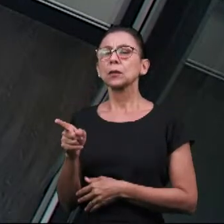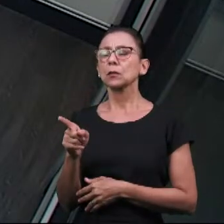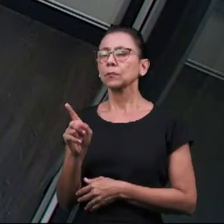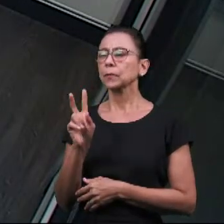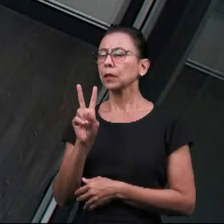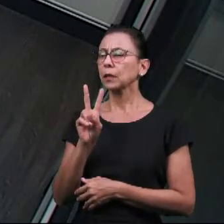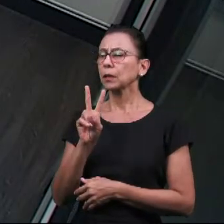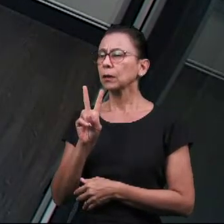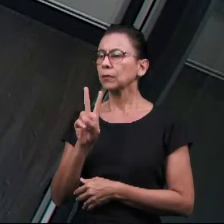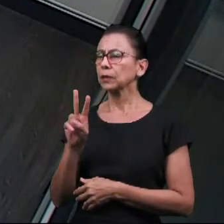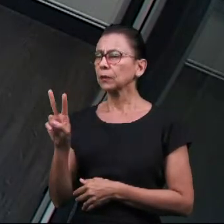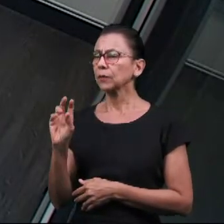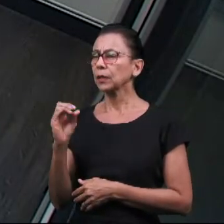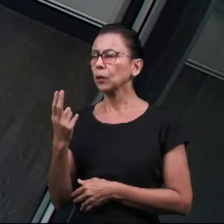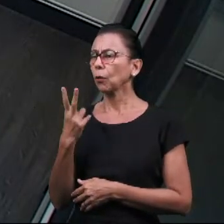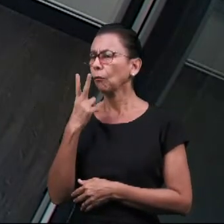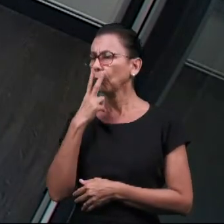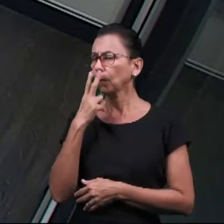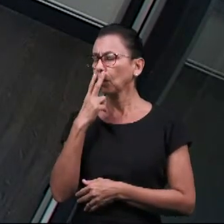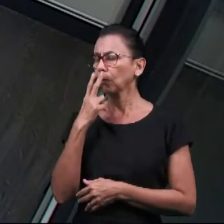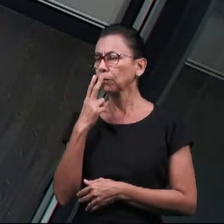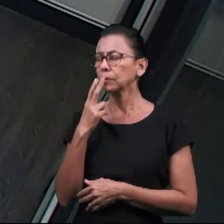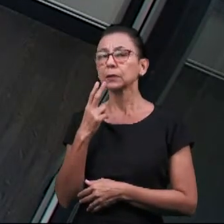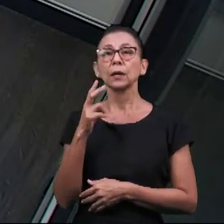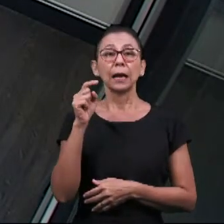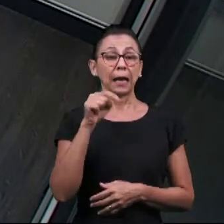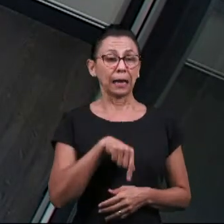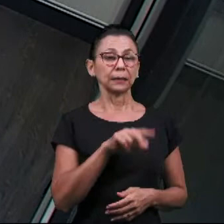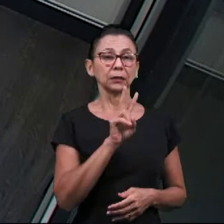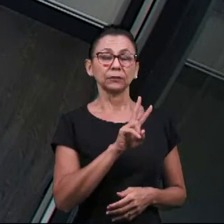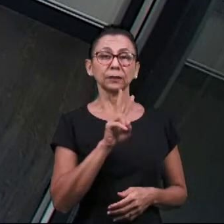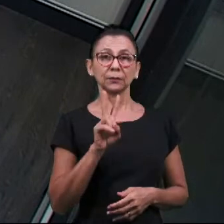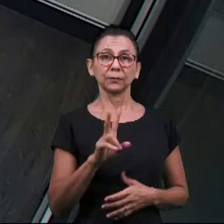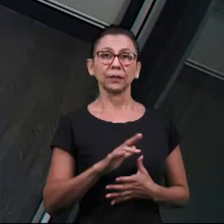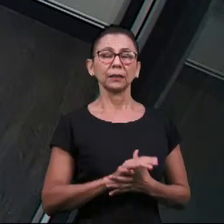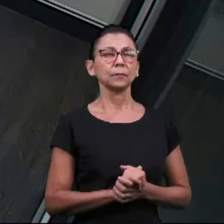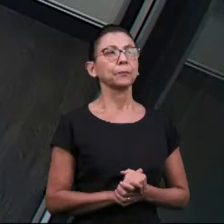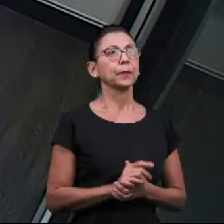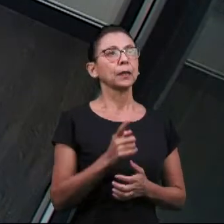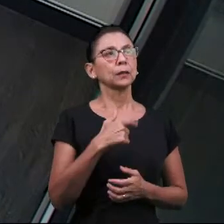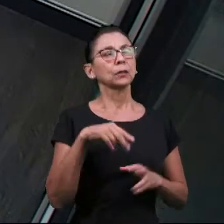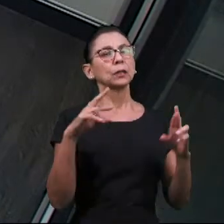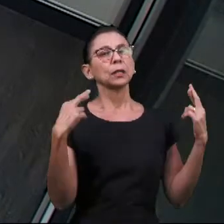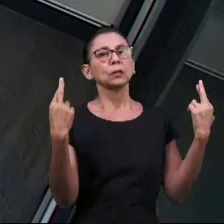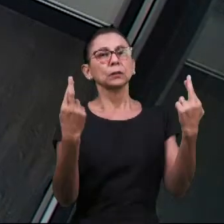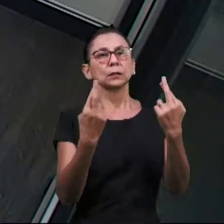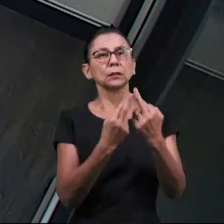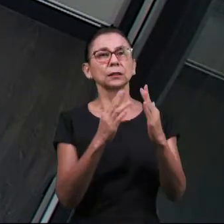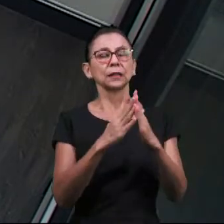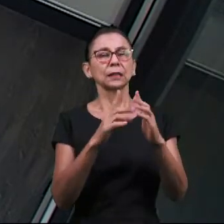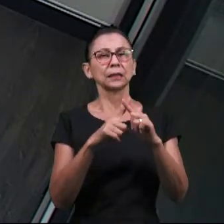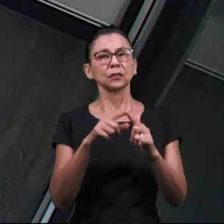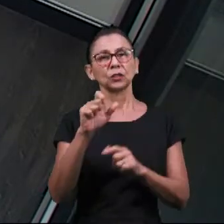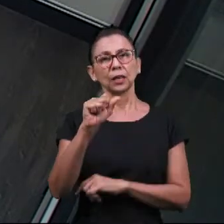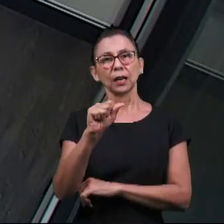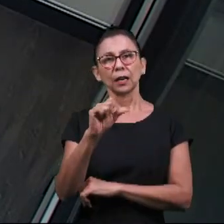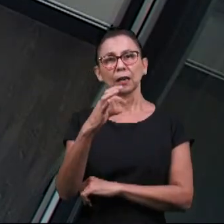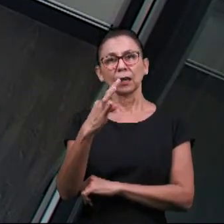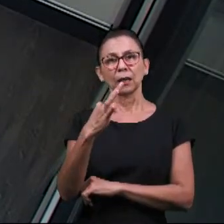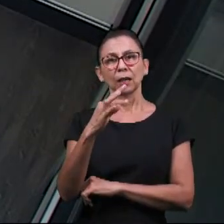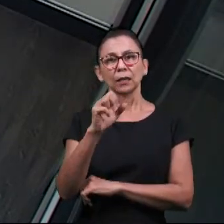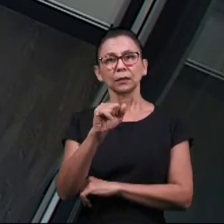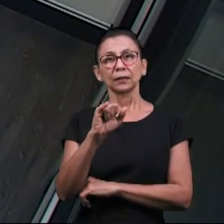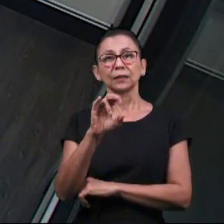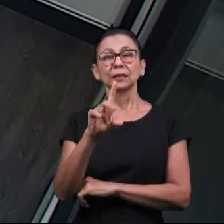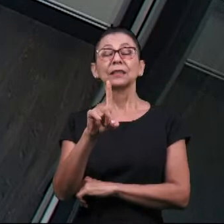Velha, né? Minha família é daqui de Vila Velha. E qual igreja especificamente? A gente estava na igreja de Ataíde, né? Eu era criança lá em